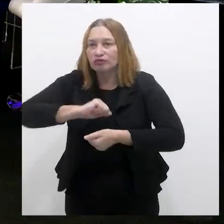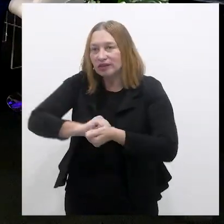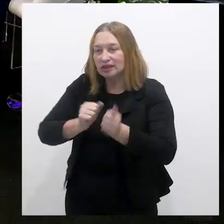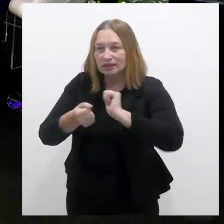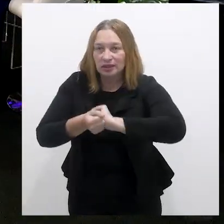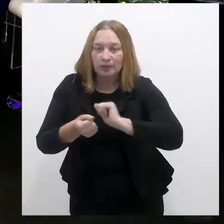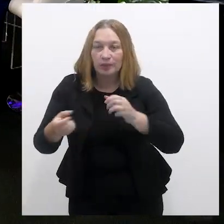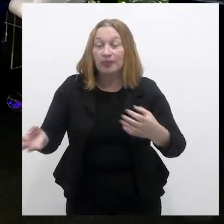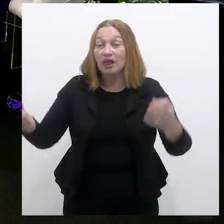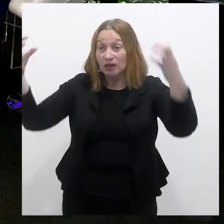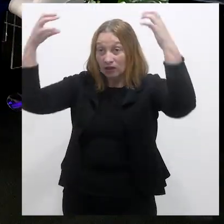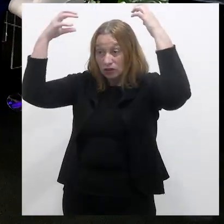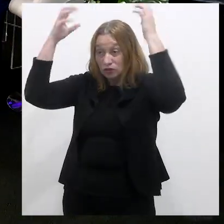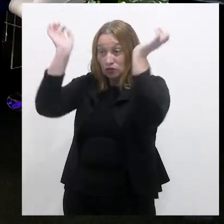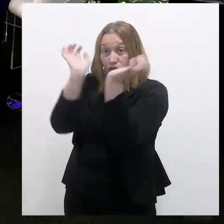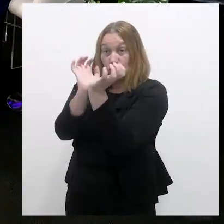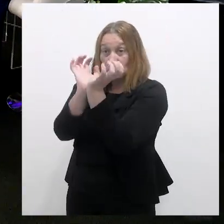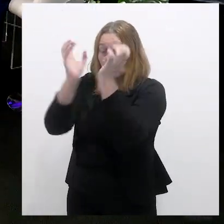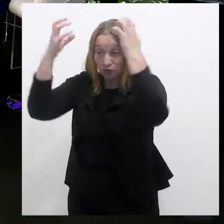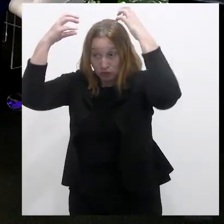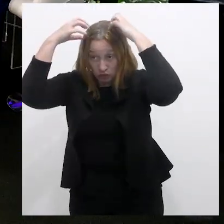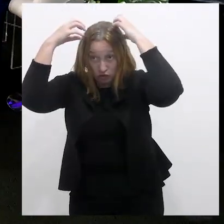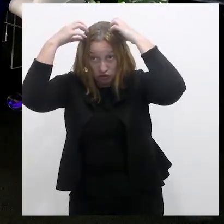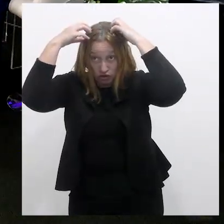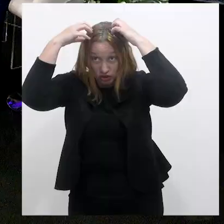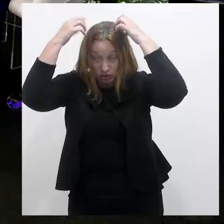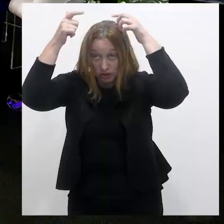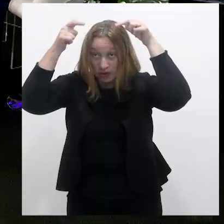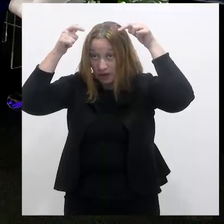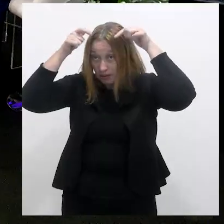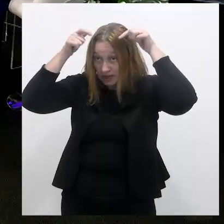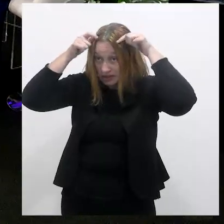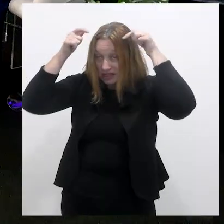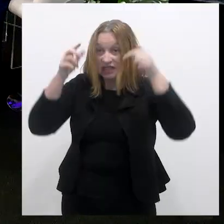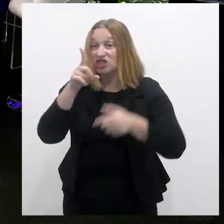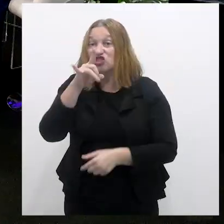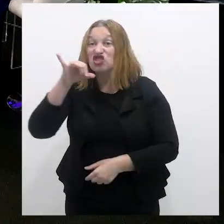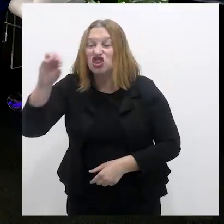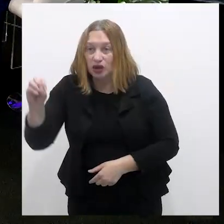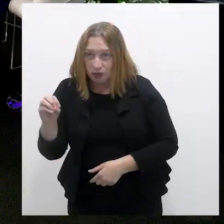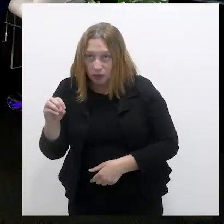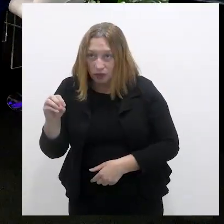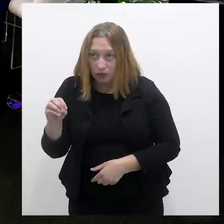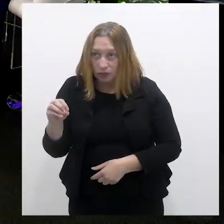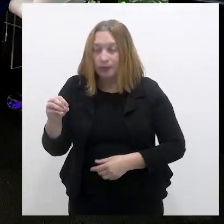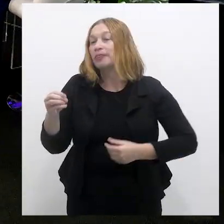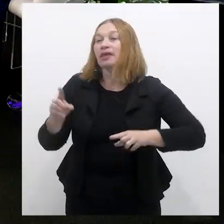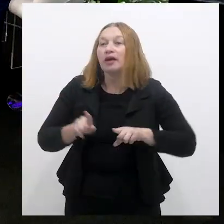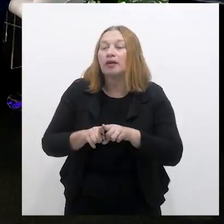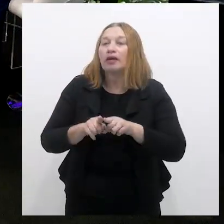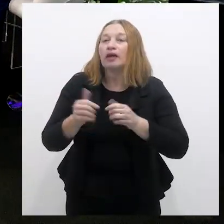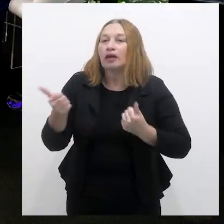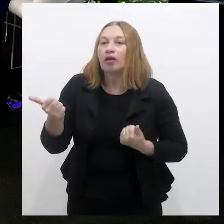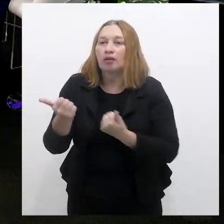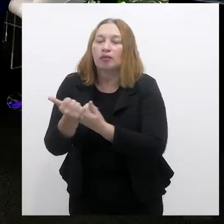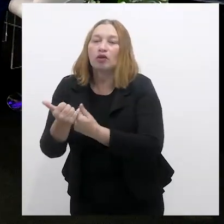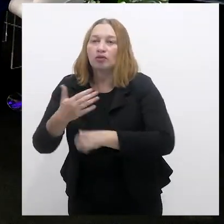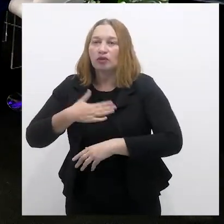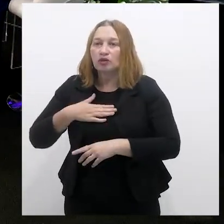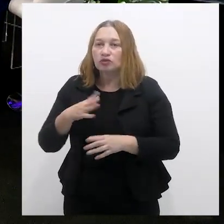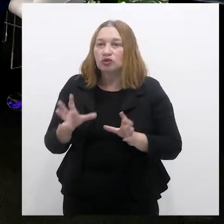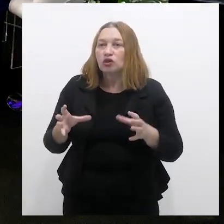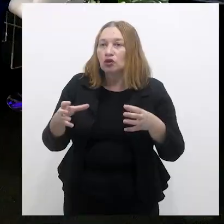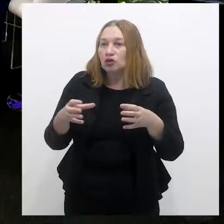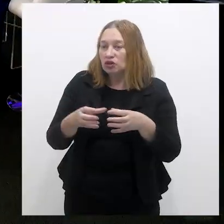de roteiro do Disney Princesa, que é um espetáculo que sim. a Aventura produziu, Sim. com direção do Diego Moraes, que inclusive é meu parceiro idealizador